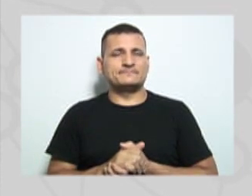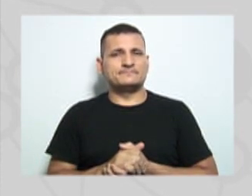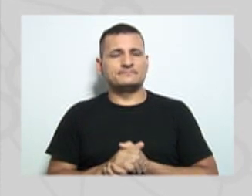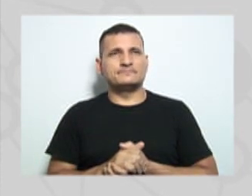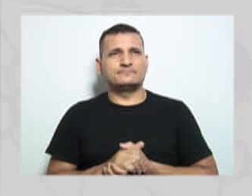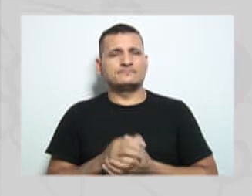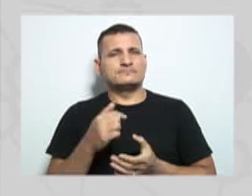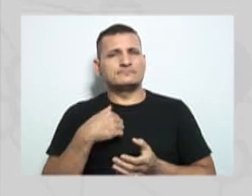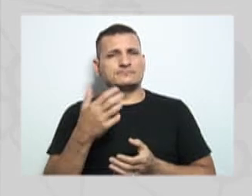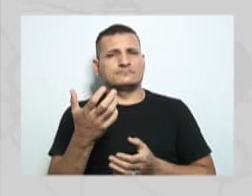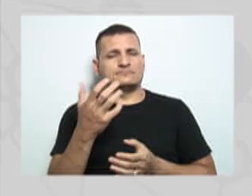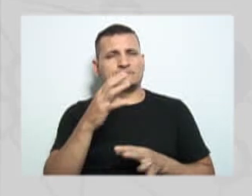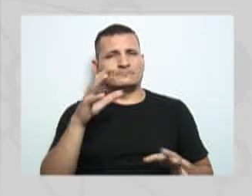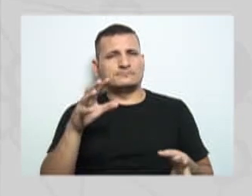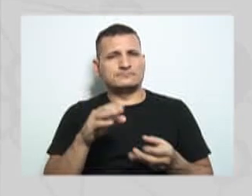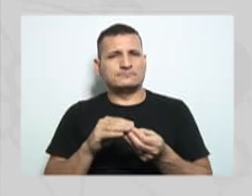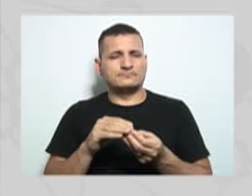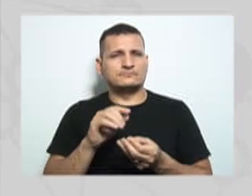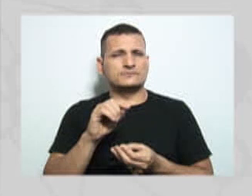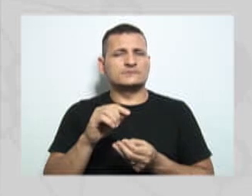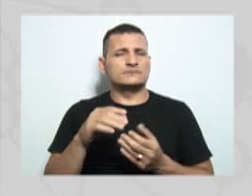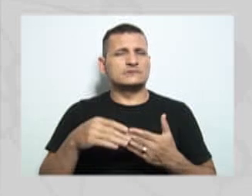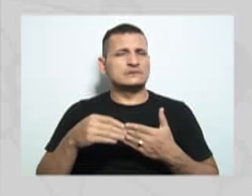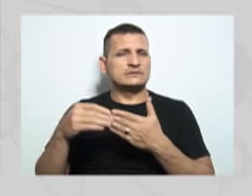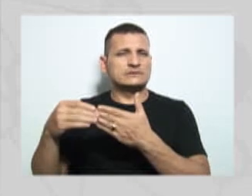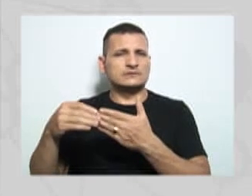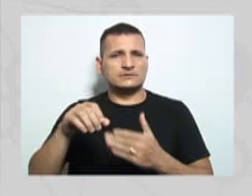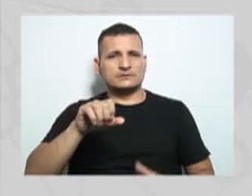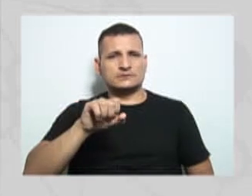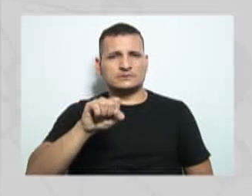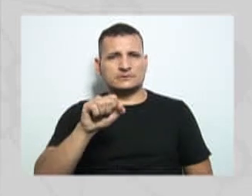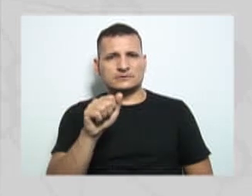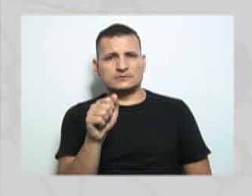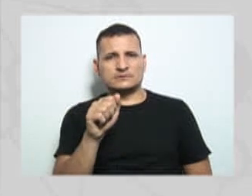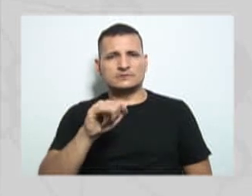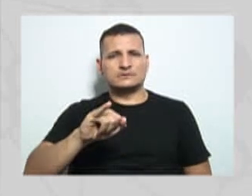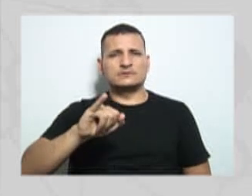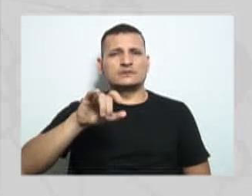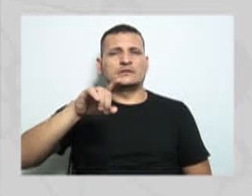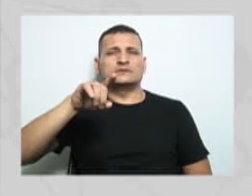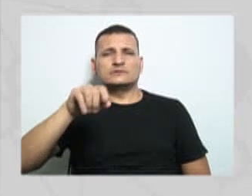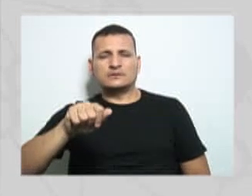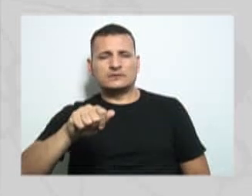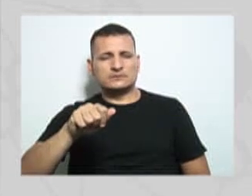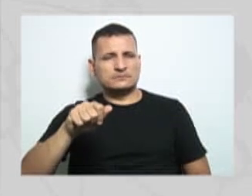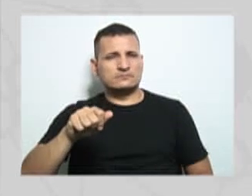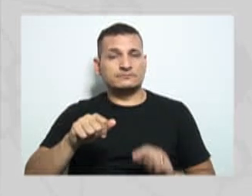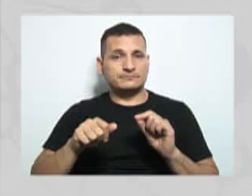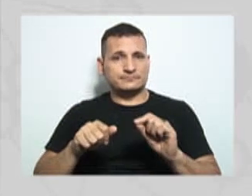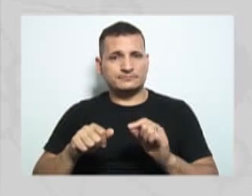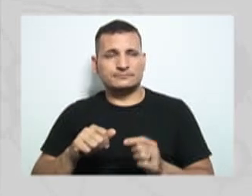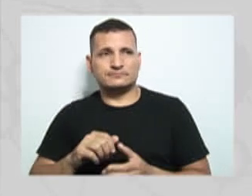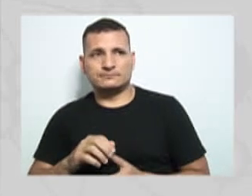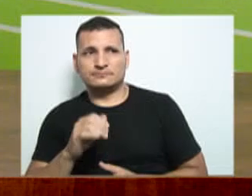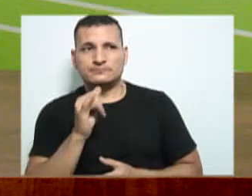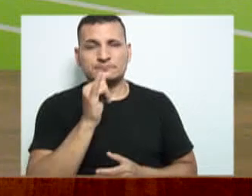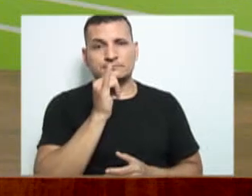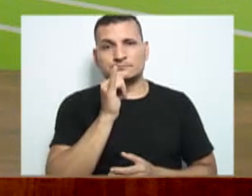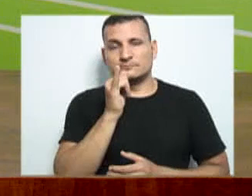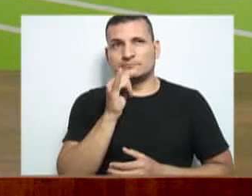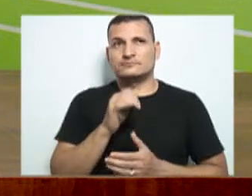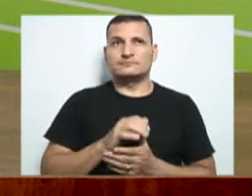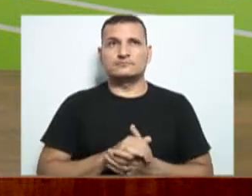complementar para os alunos o que são essas saídas internas. O que são saídas internas? Então, quando você